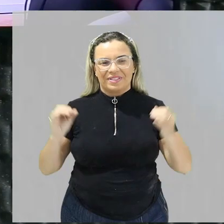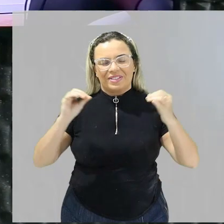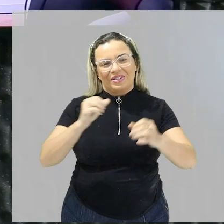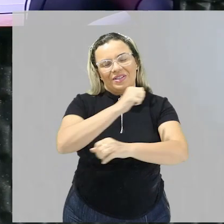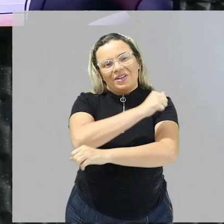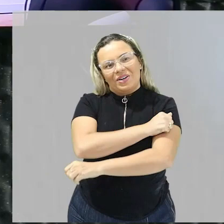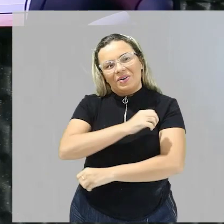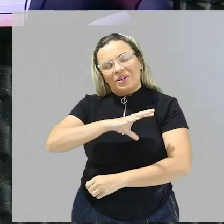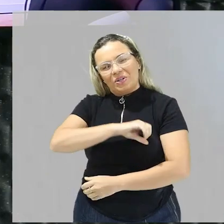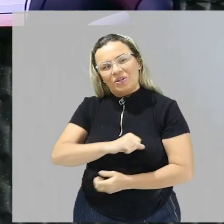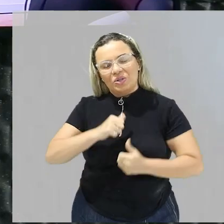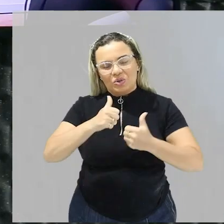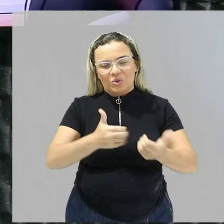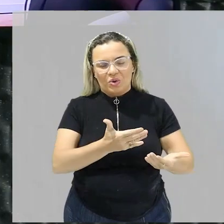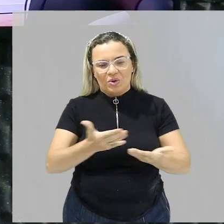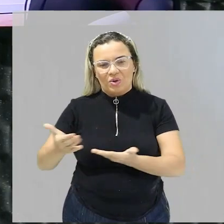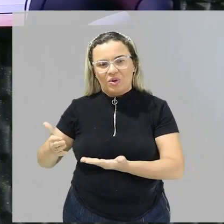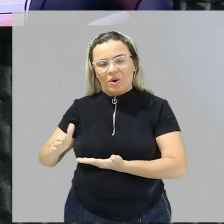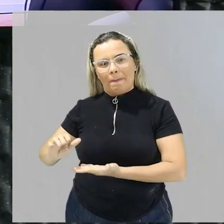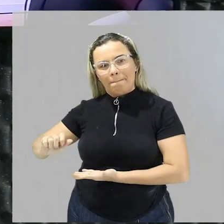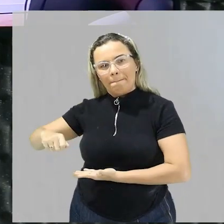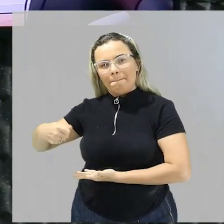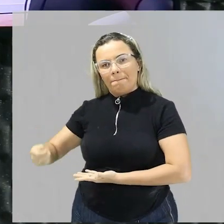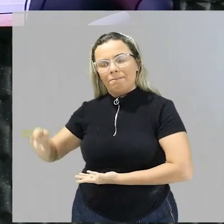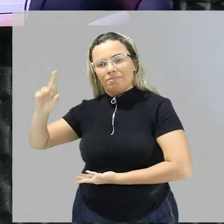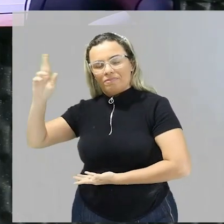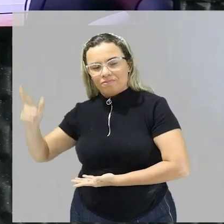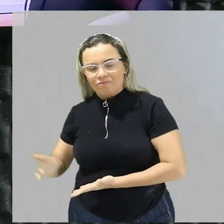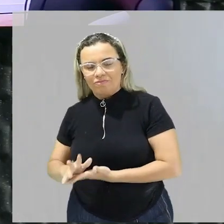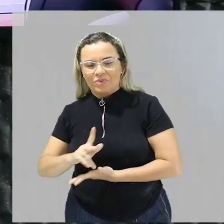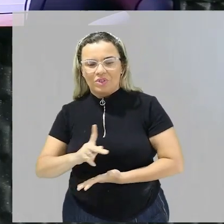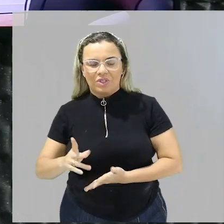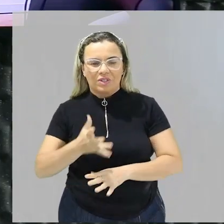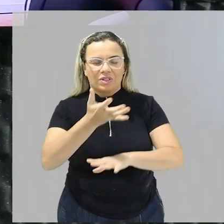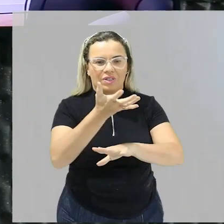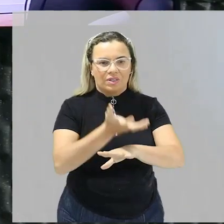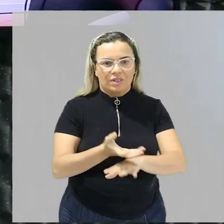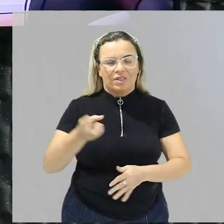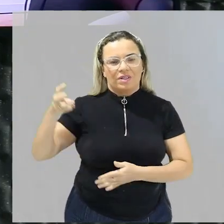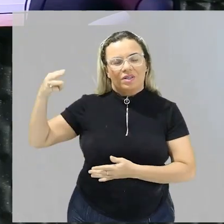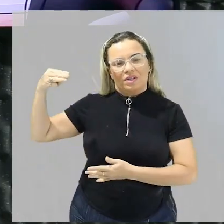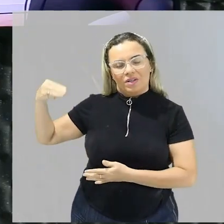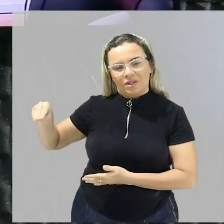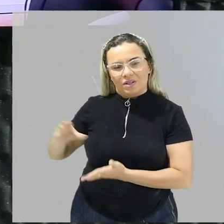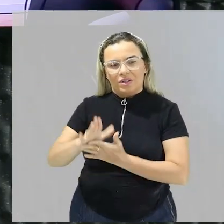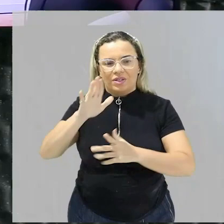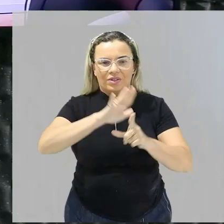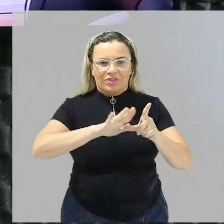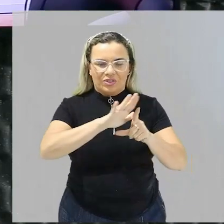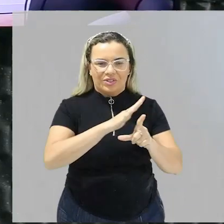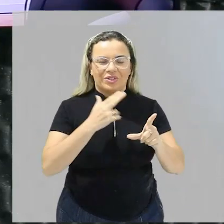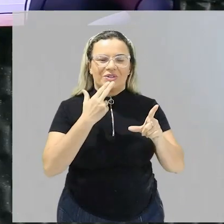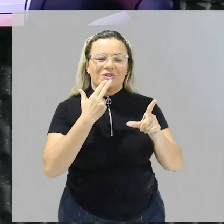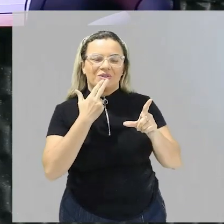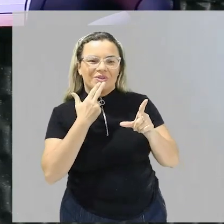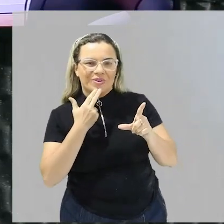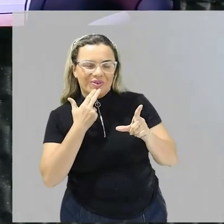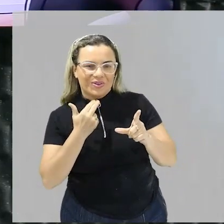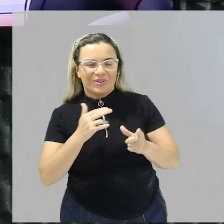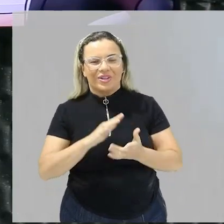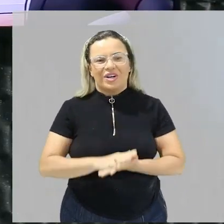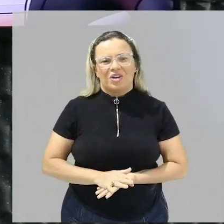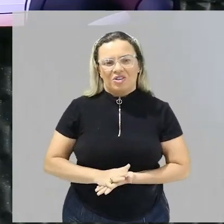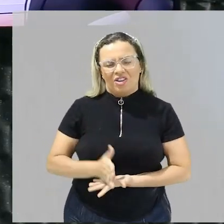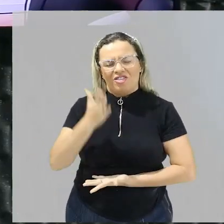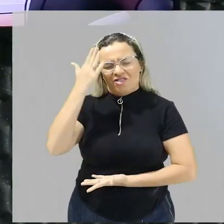Olá, meus amores, tudo bem com vocês? Eu sou a professora Renata Fex, sou a professora de matemática da plataforma Gonçalves Dias e você